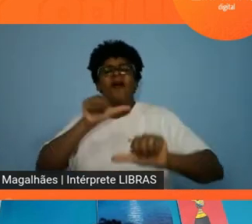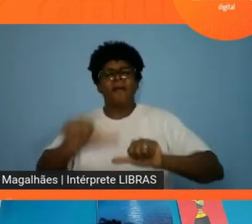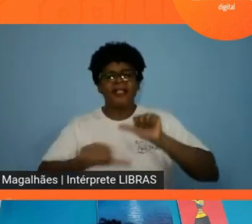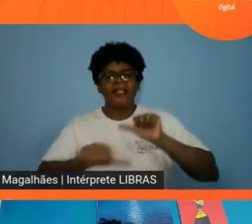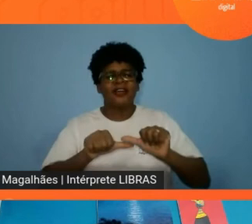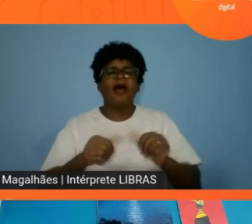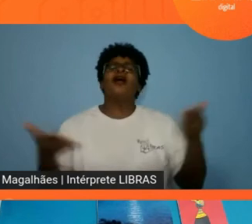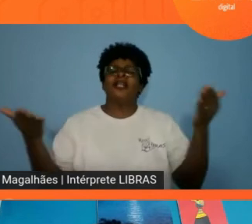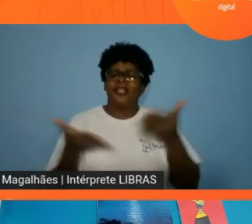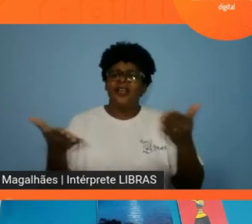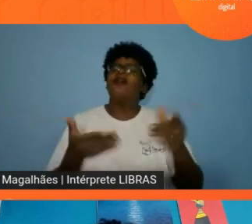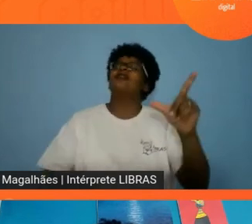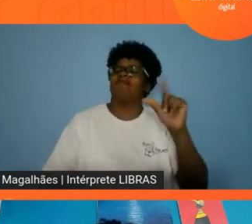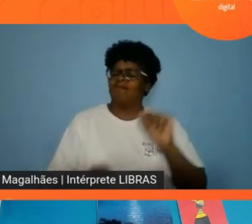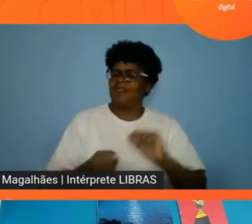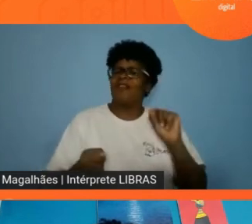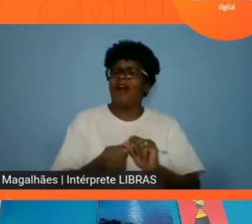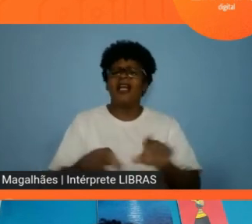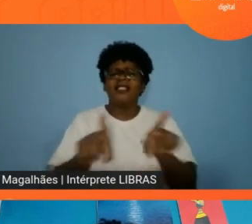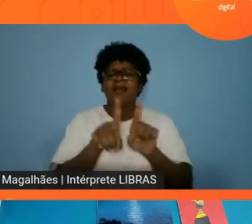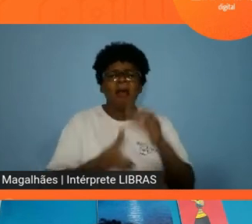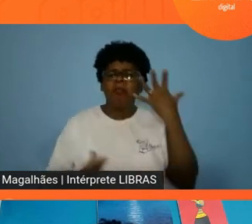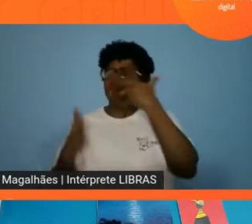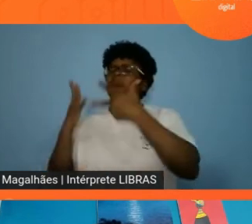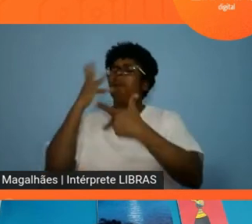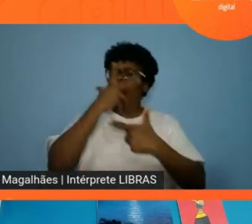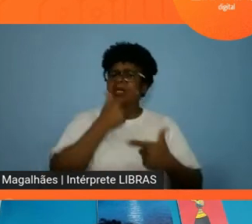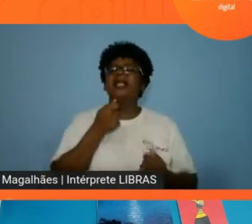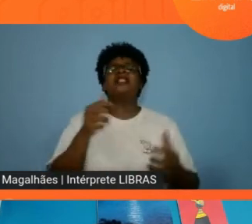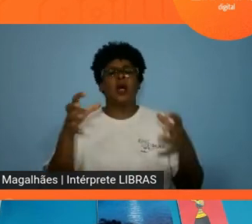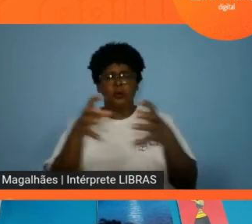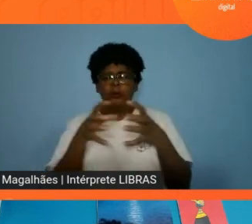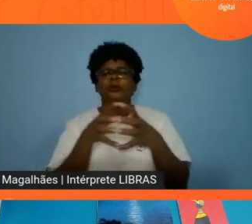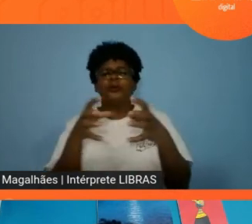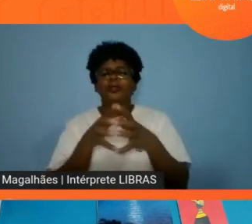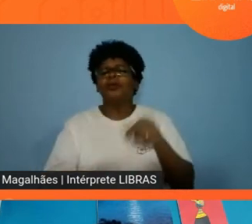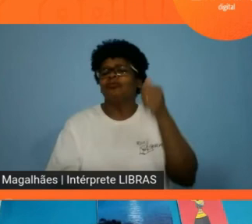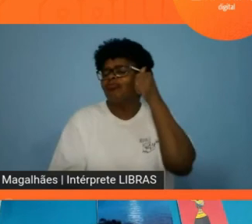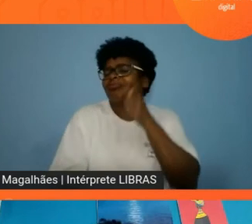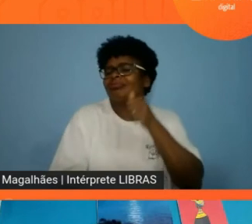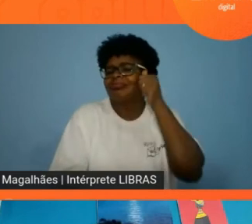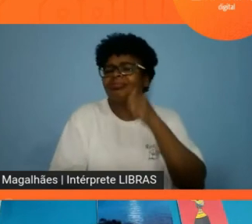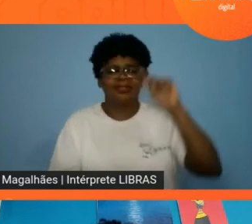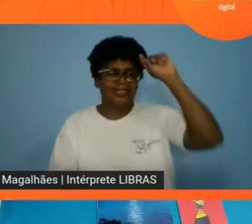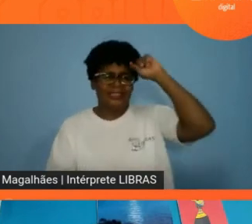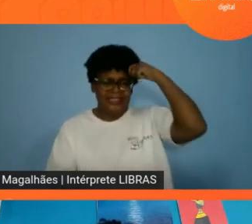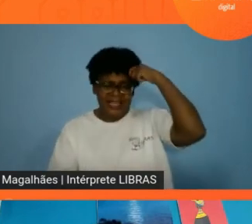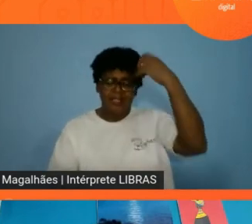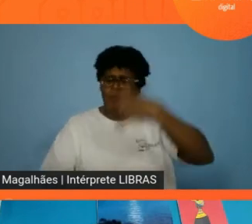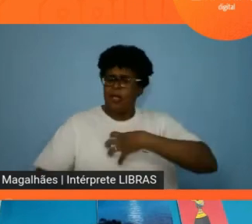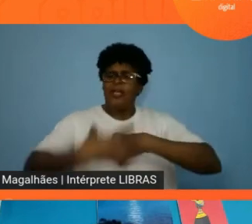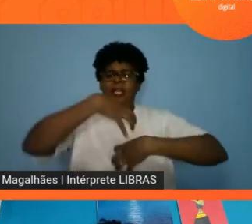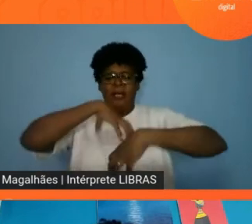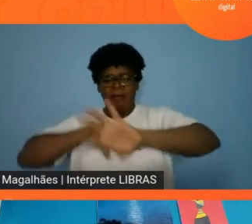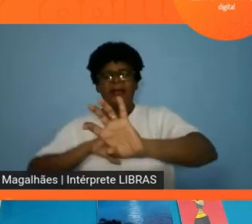trazer encantamento, beleza, mas também encorajamento, entusiasmo, luta, né, e especialmente empatia e fortalecimento.